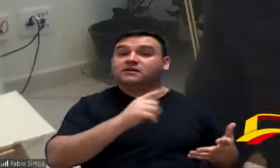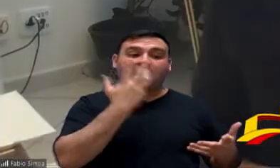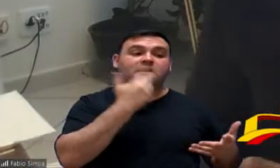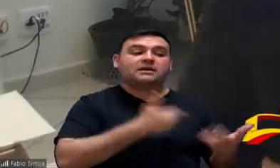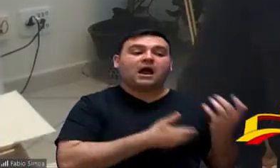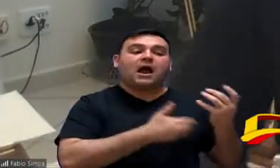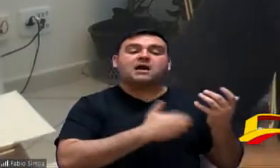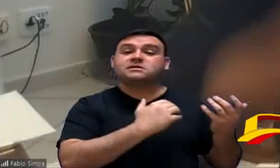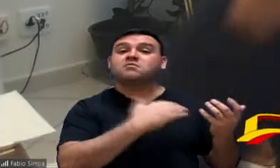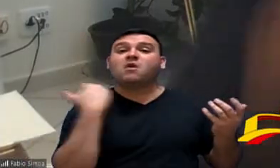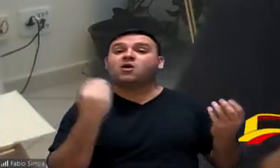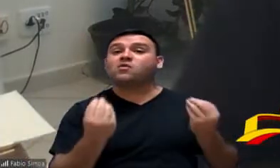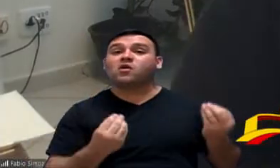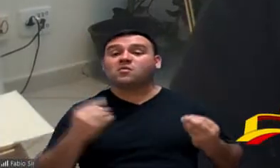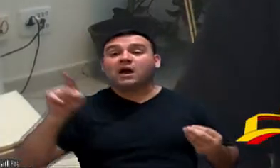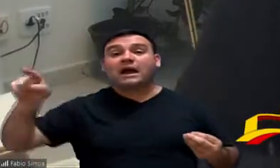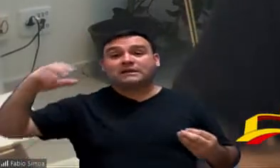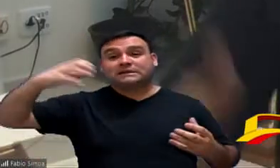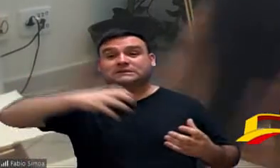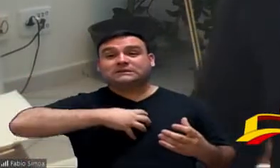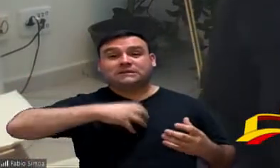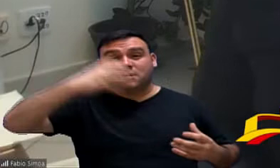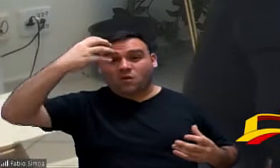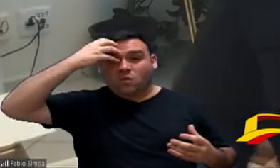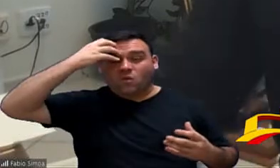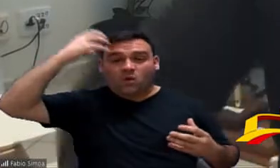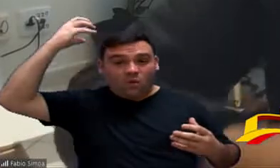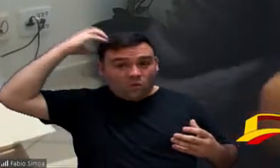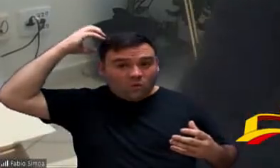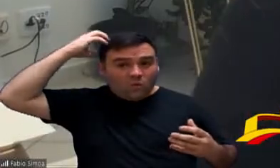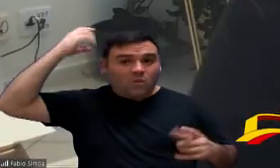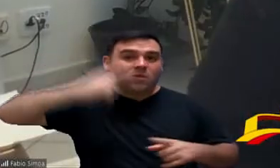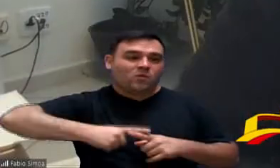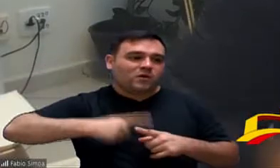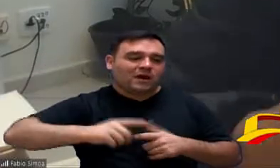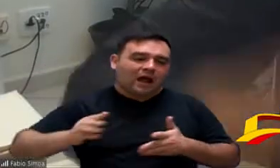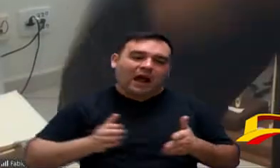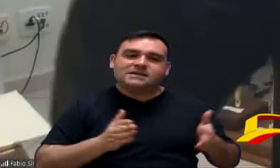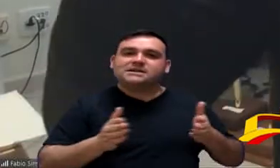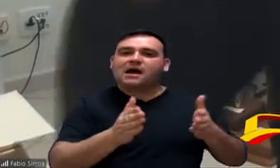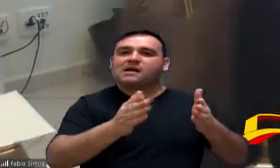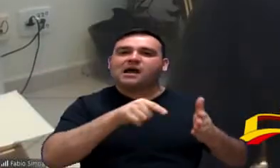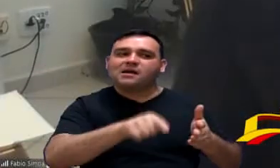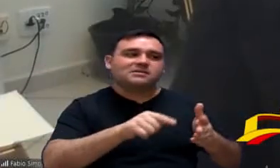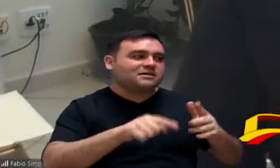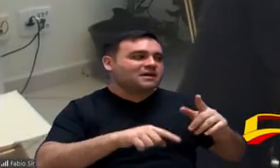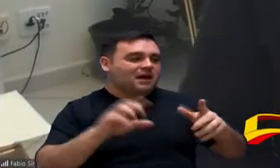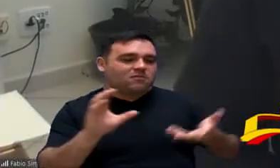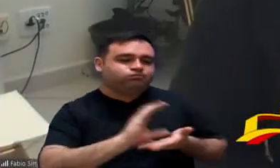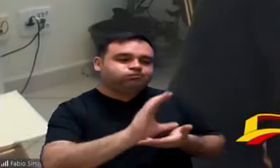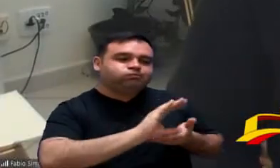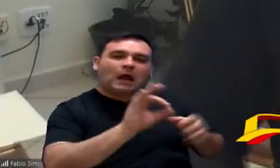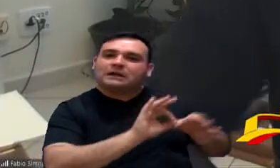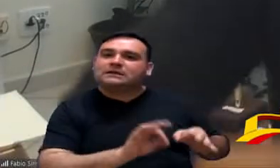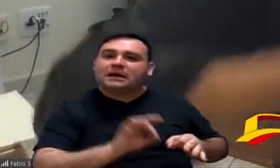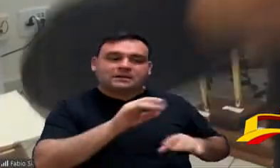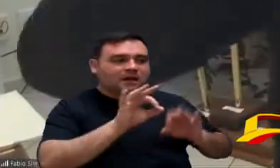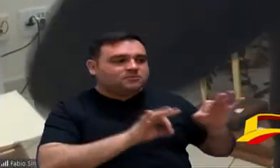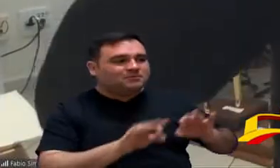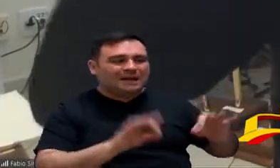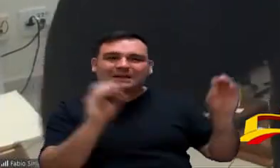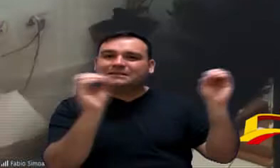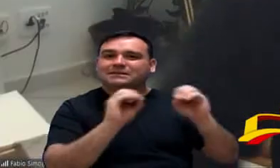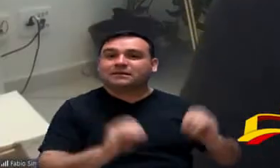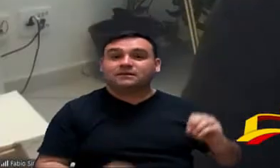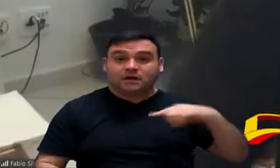a falecer. Imagine a culpa, né, dessa equipe por causa de uma estrada que não foi feita a emenda, não foi mandada uma emenda. A gente fala de